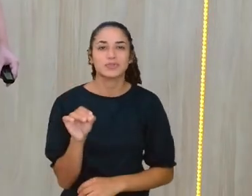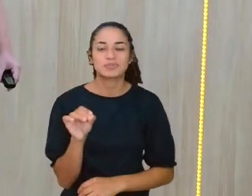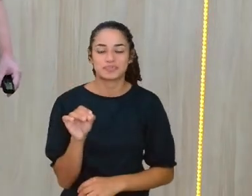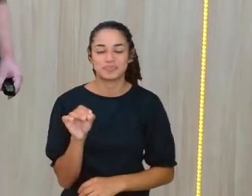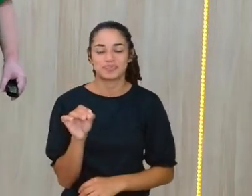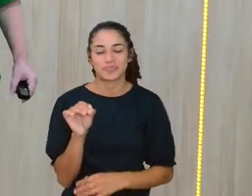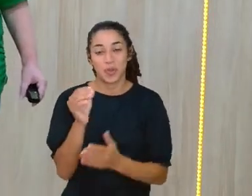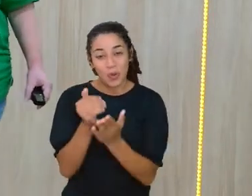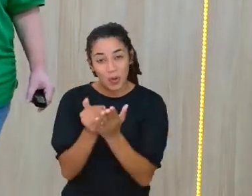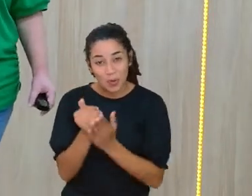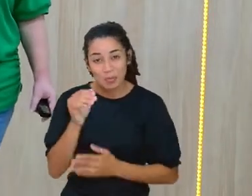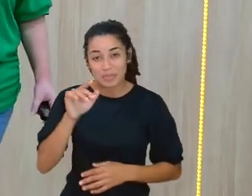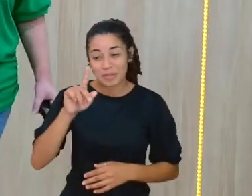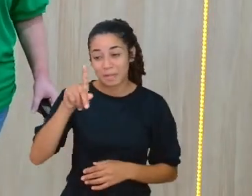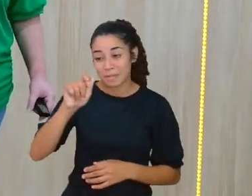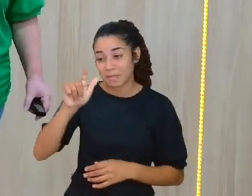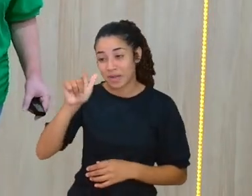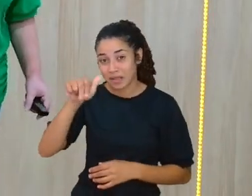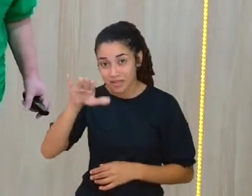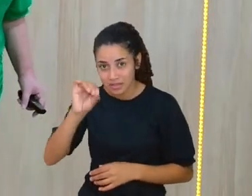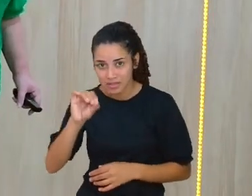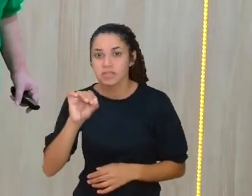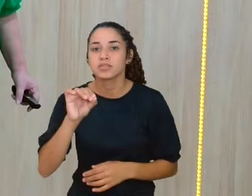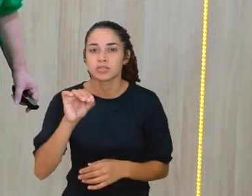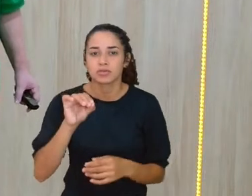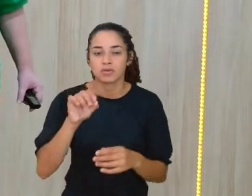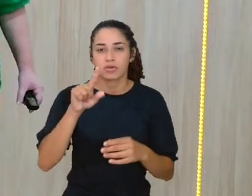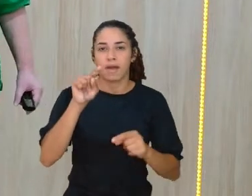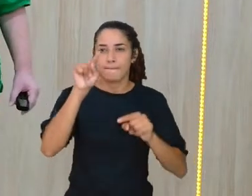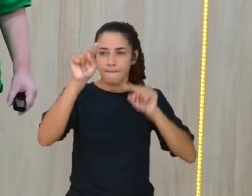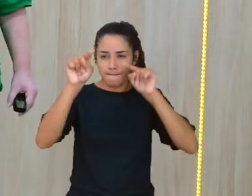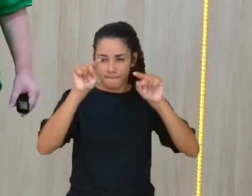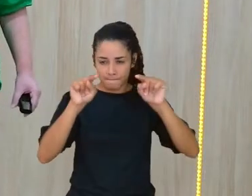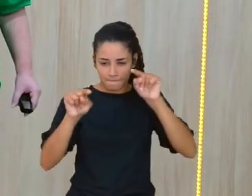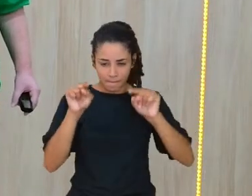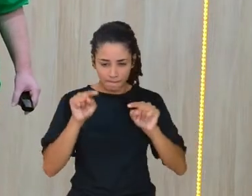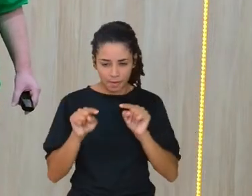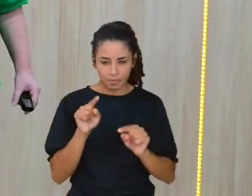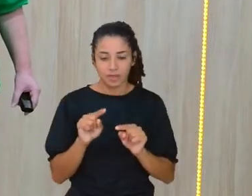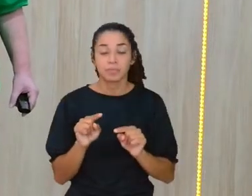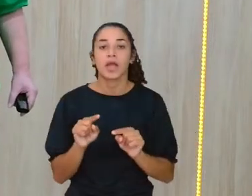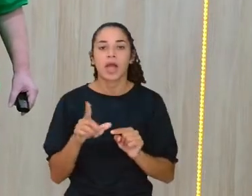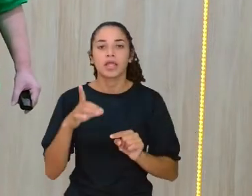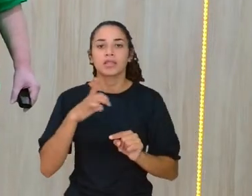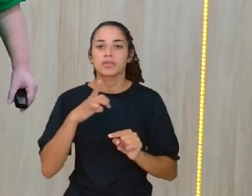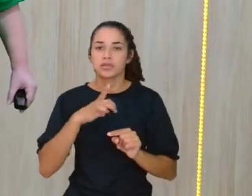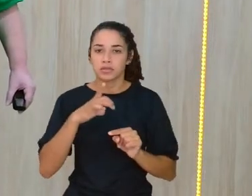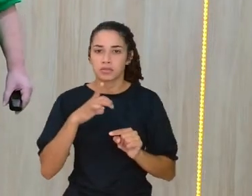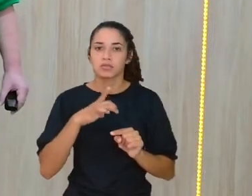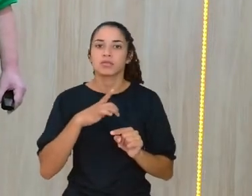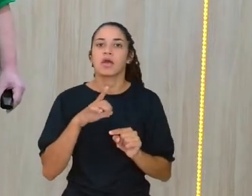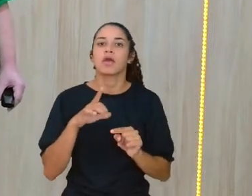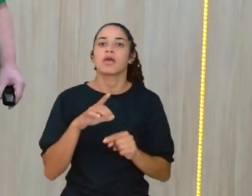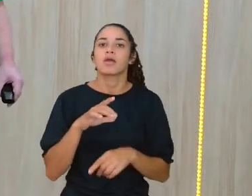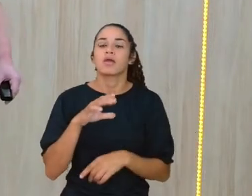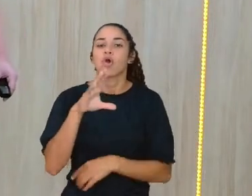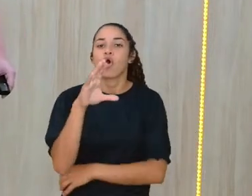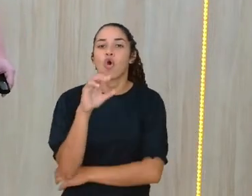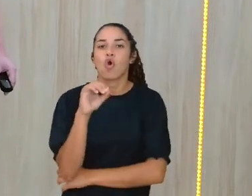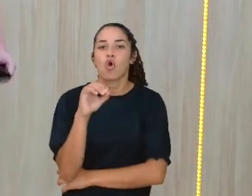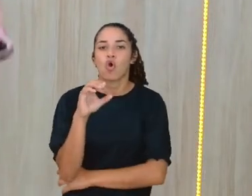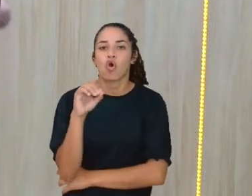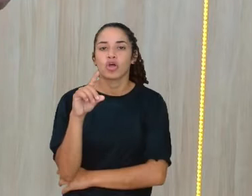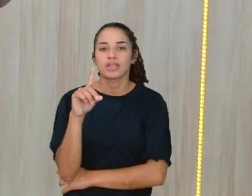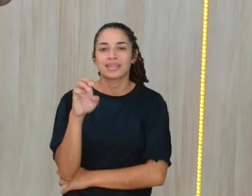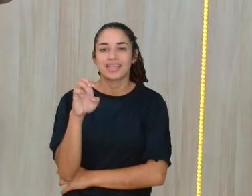plano cartesiano, que são as coordenadas no plano, você tem as coordenadas geográficas, que são coordenadas